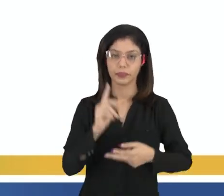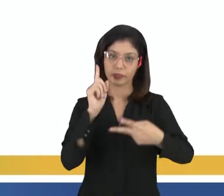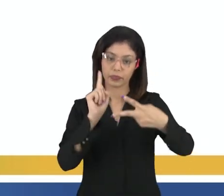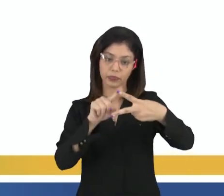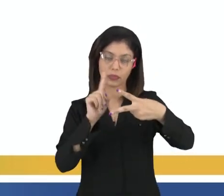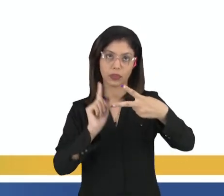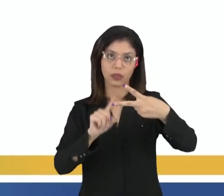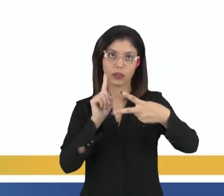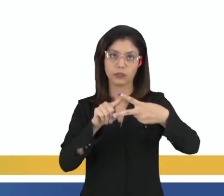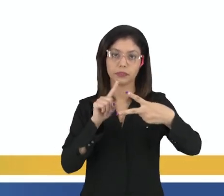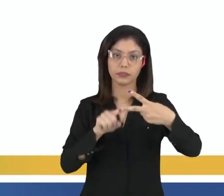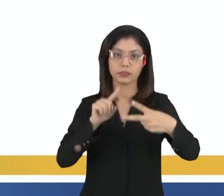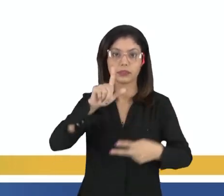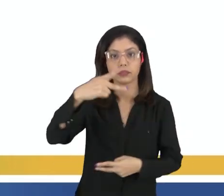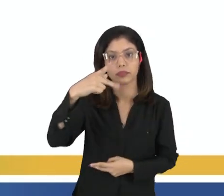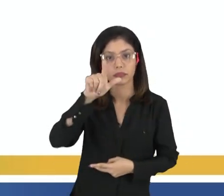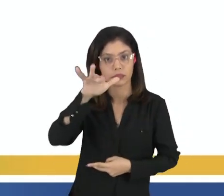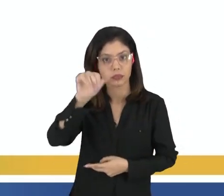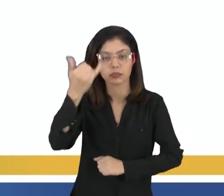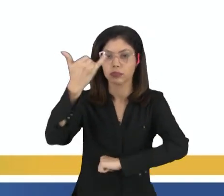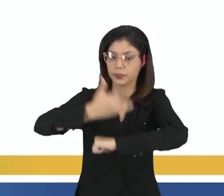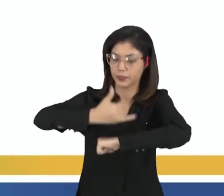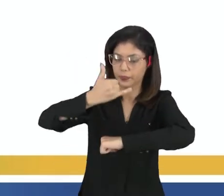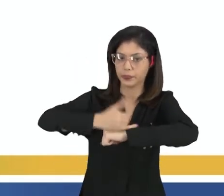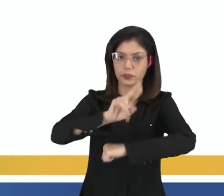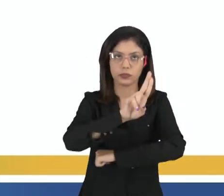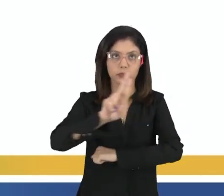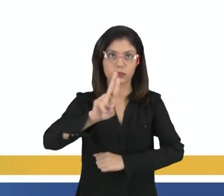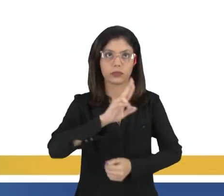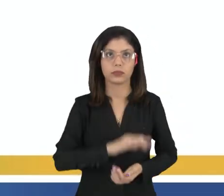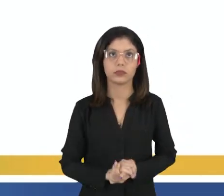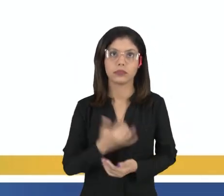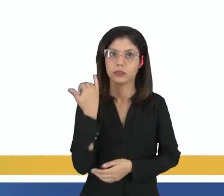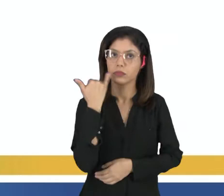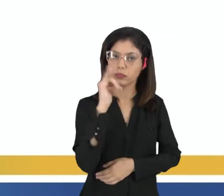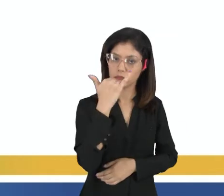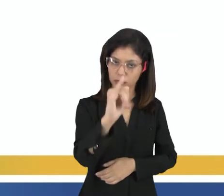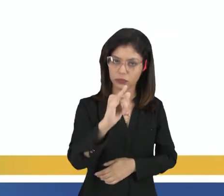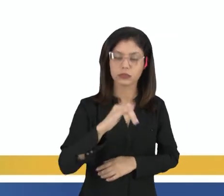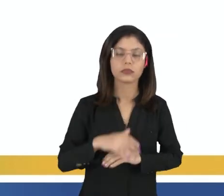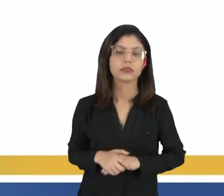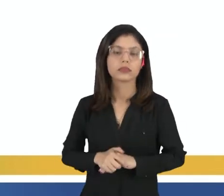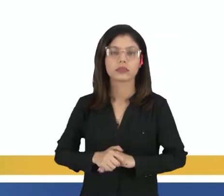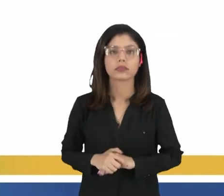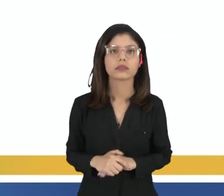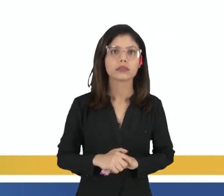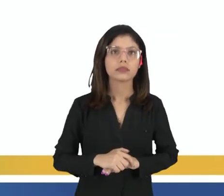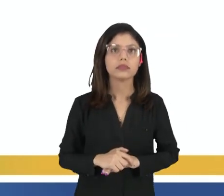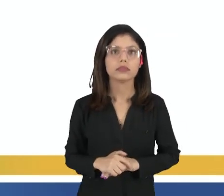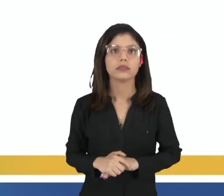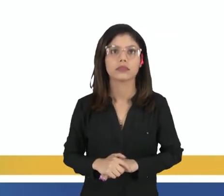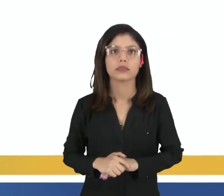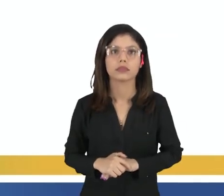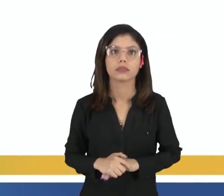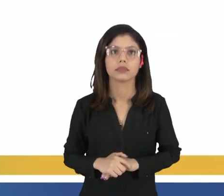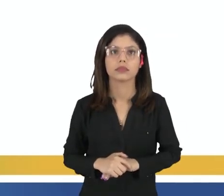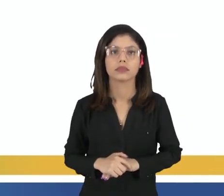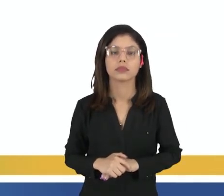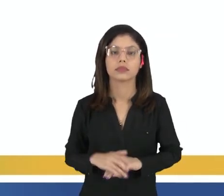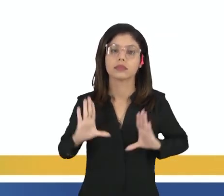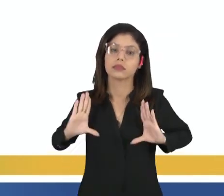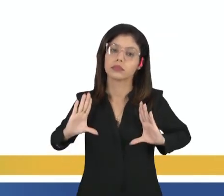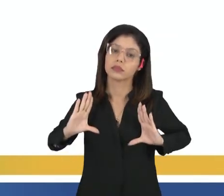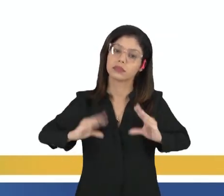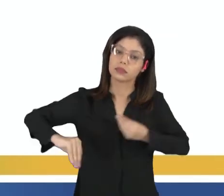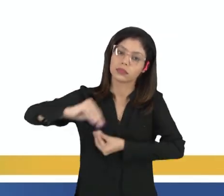duas placas também metálicas, que são chamadas de eletrodo, como a gente viu na pilha. E nós temos aqui a